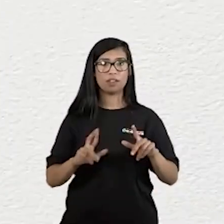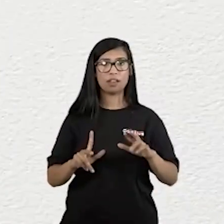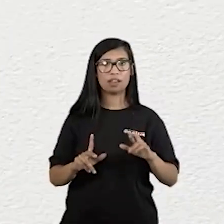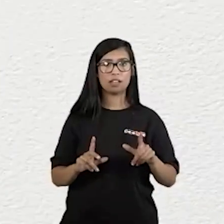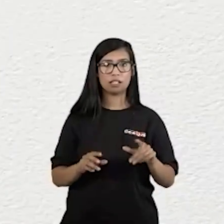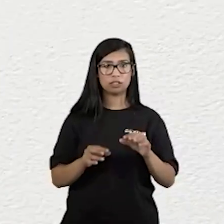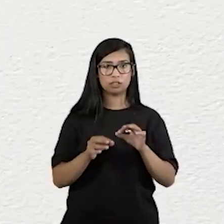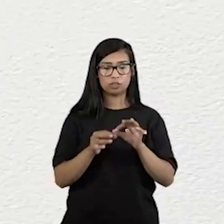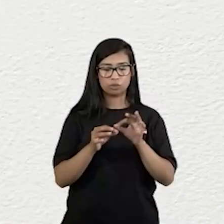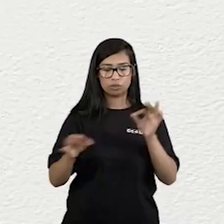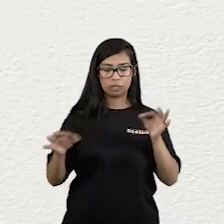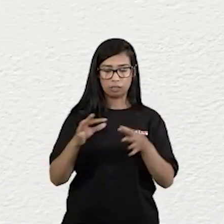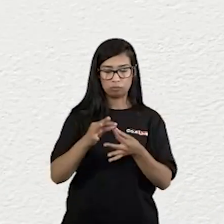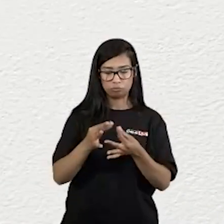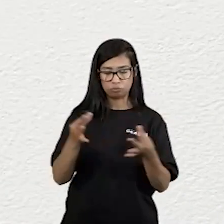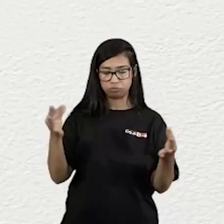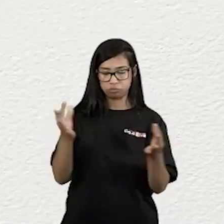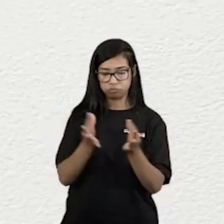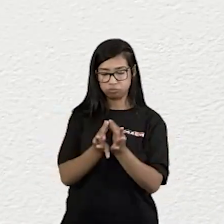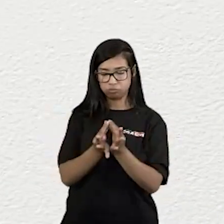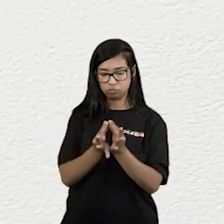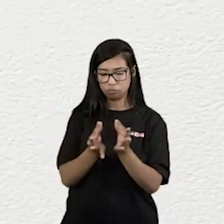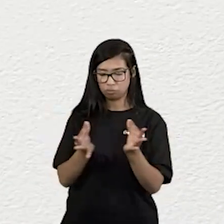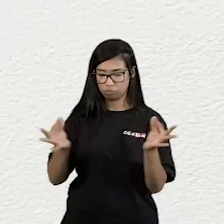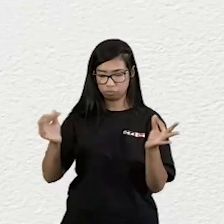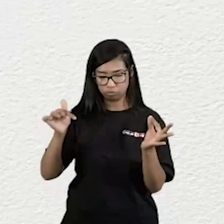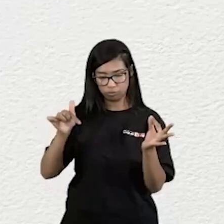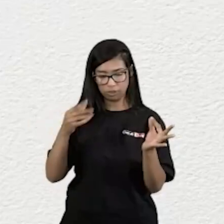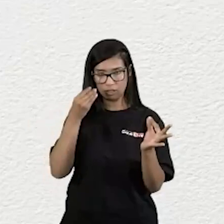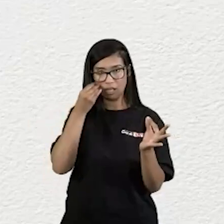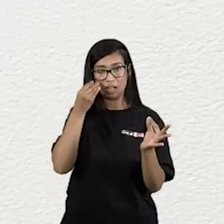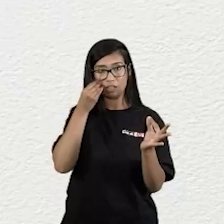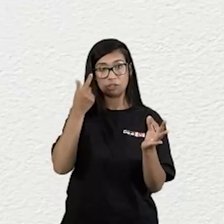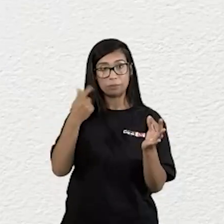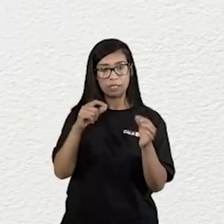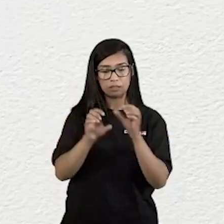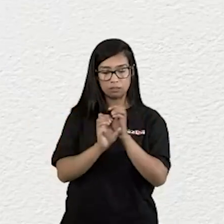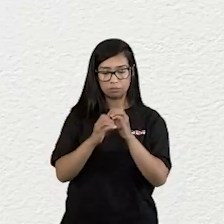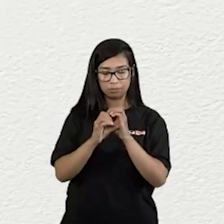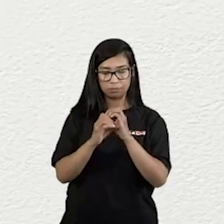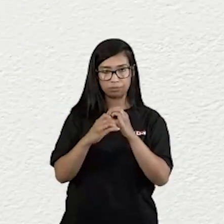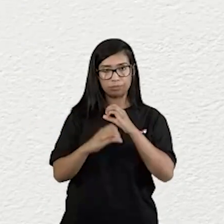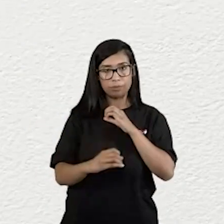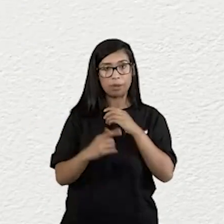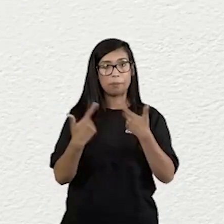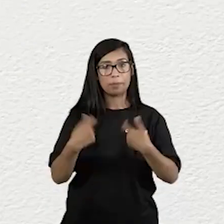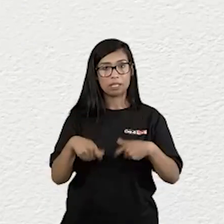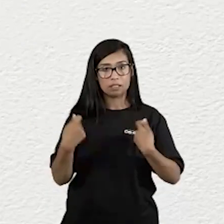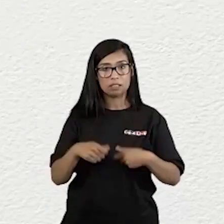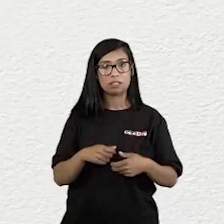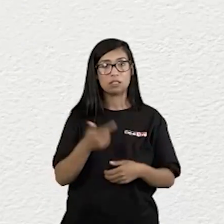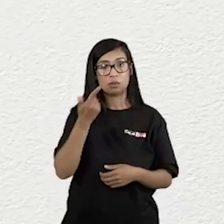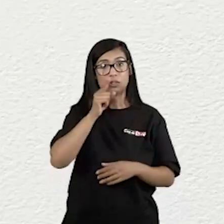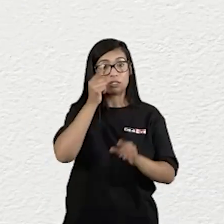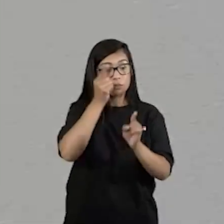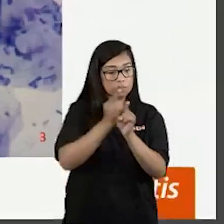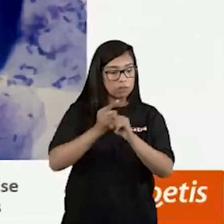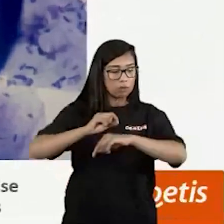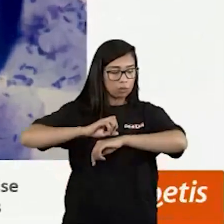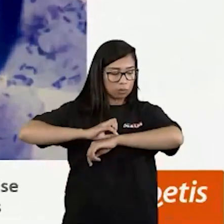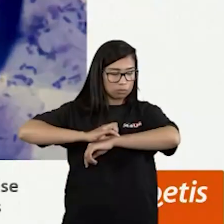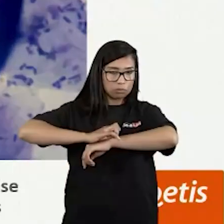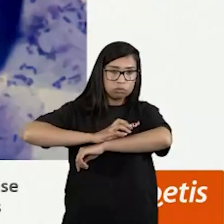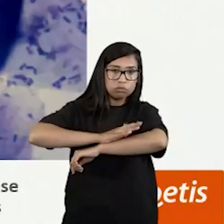não é legal para a gente ver célula inflamatória. E aqui nós conseguimos ver a presença de neutrófilos e de bactérias, tanto livres